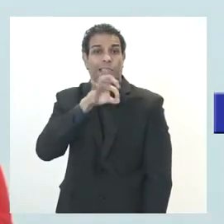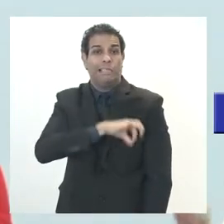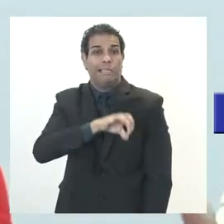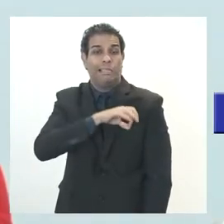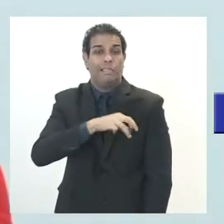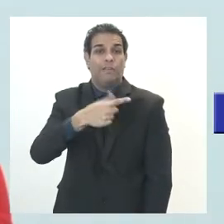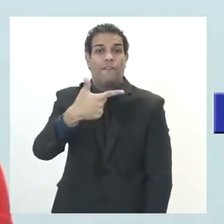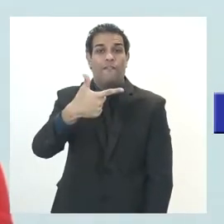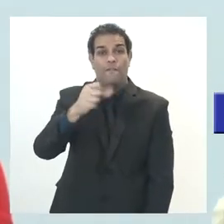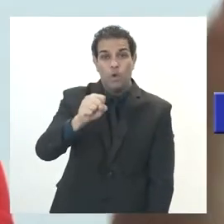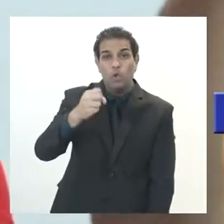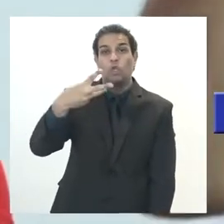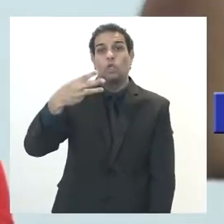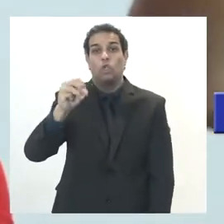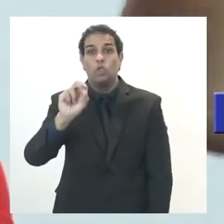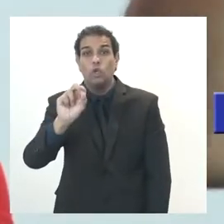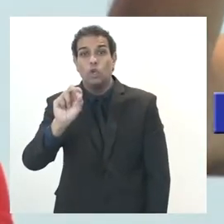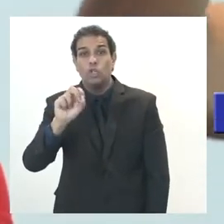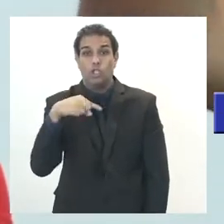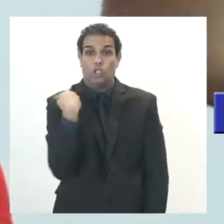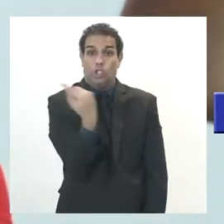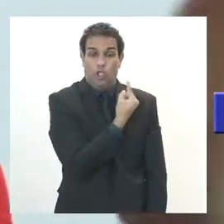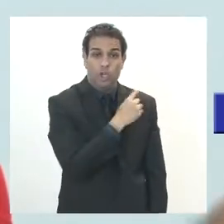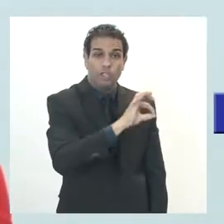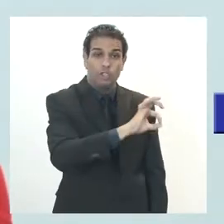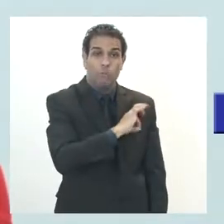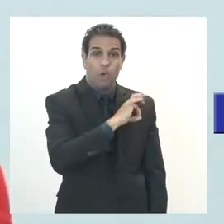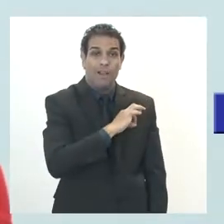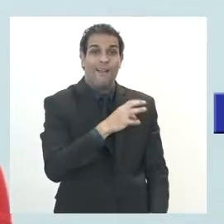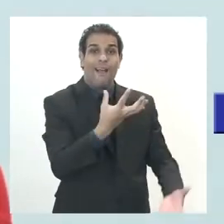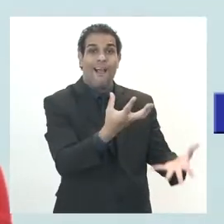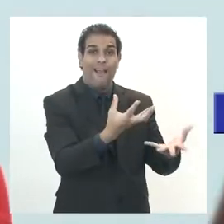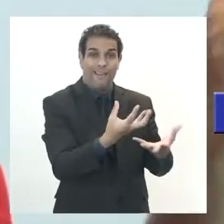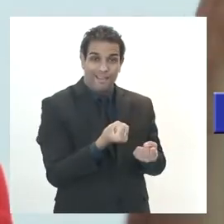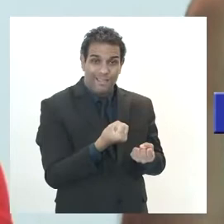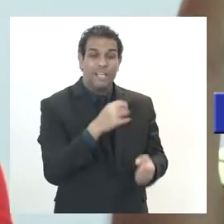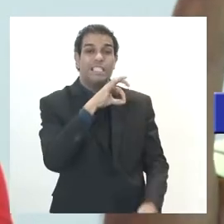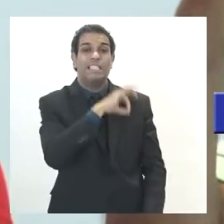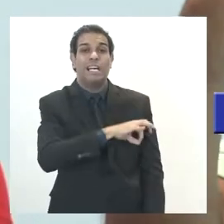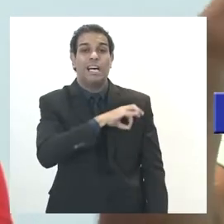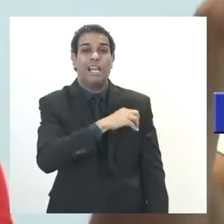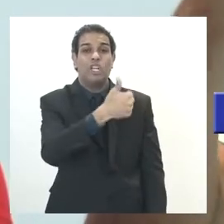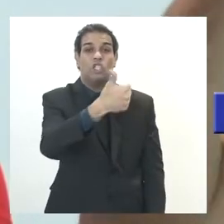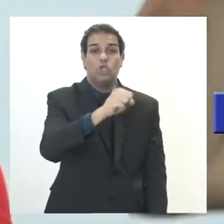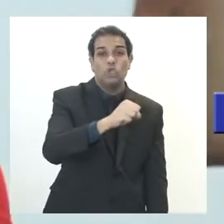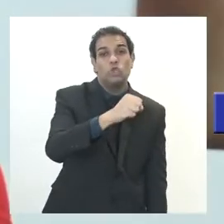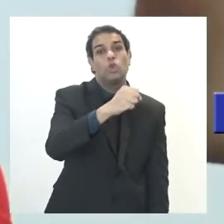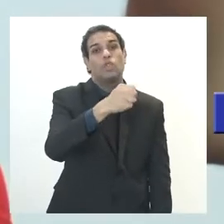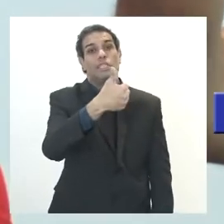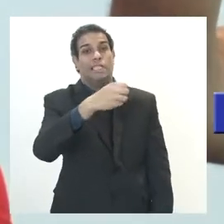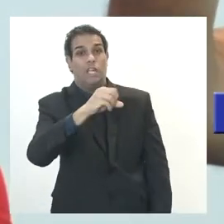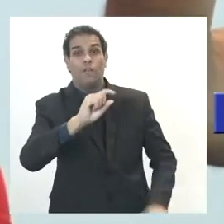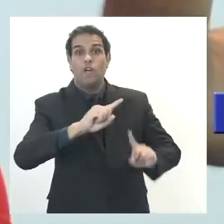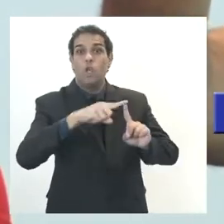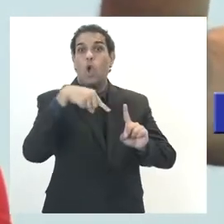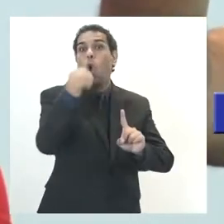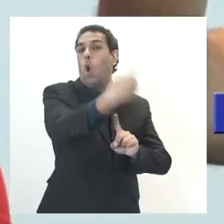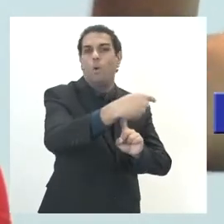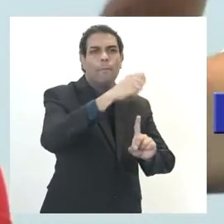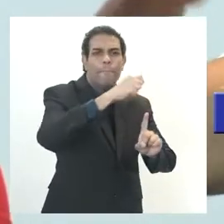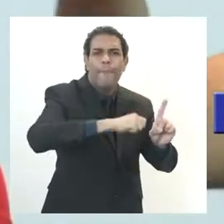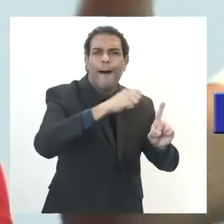o dia trinta e nós vamos receber lá para o dia 12 dia 15 já um a metade do outro mês